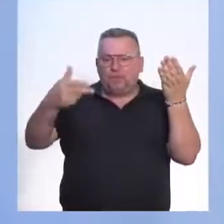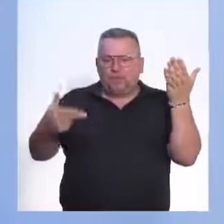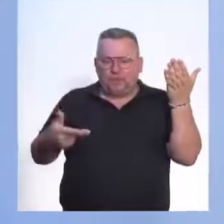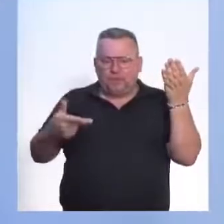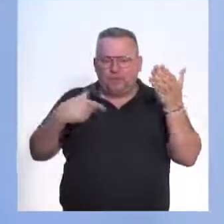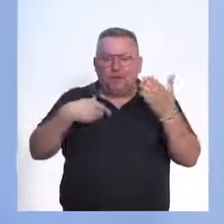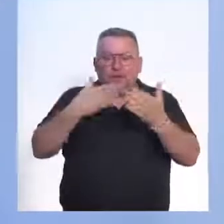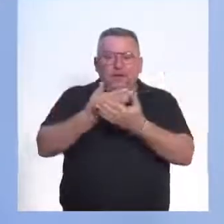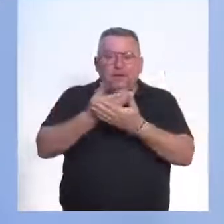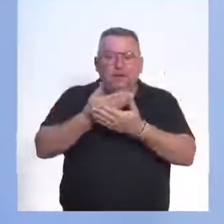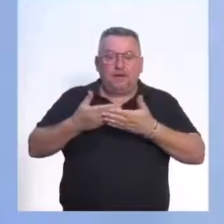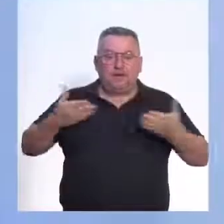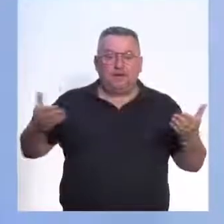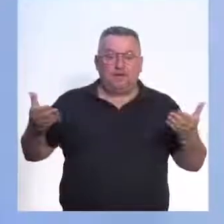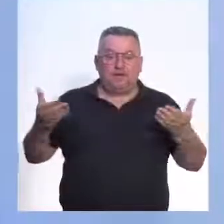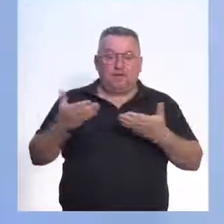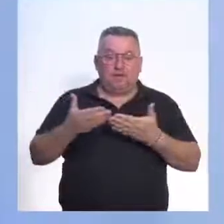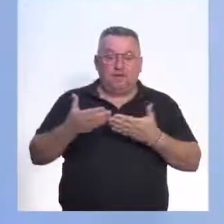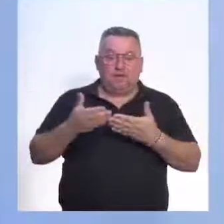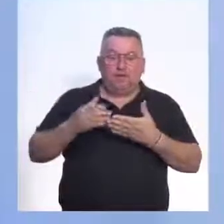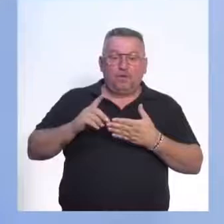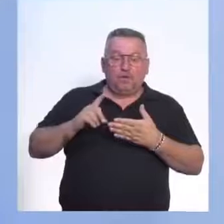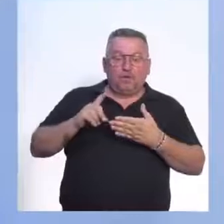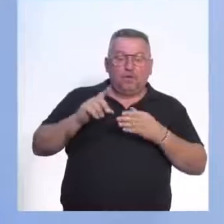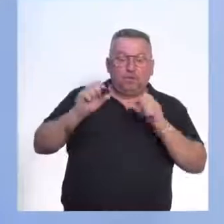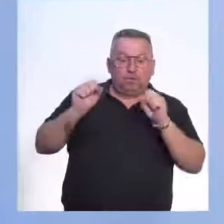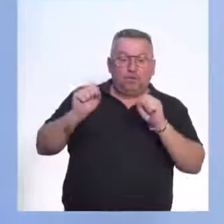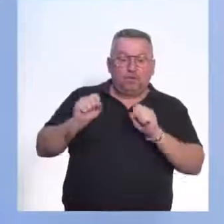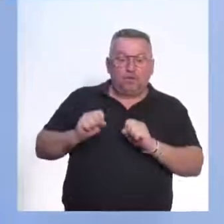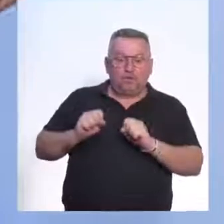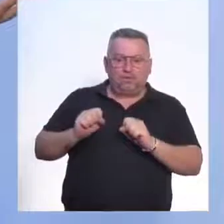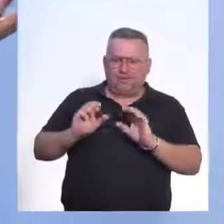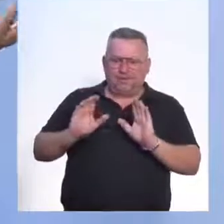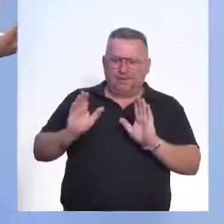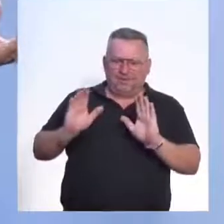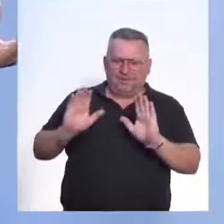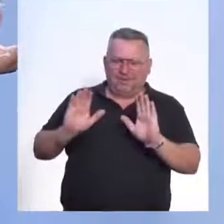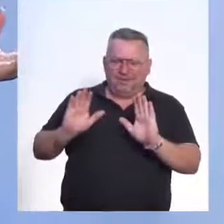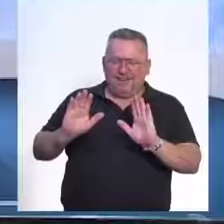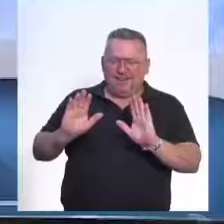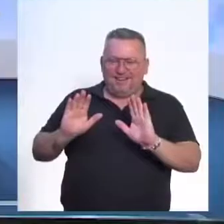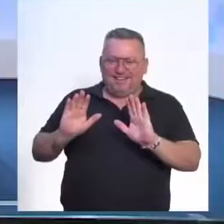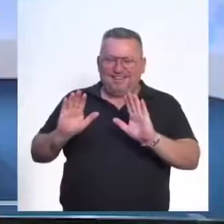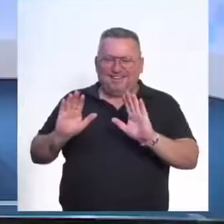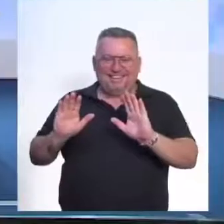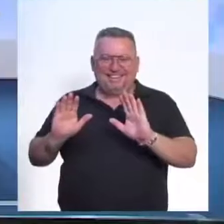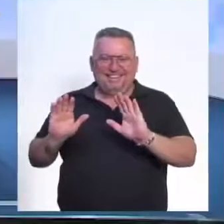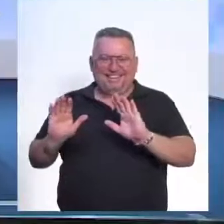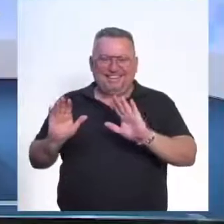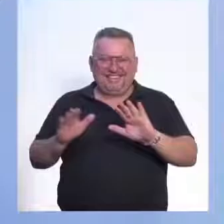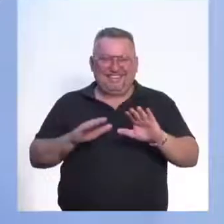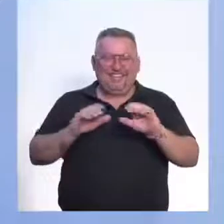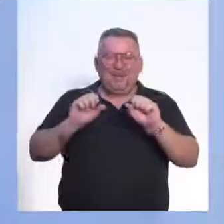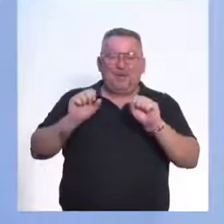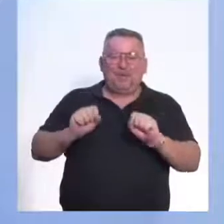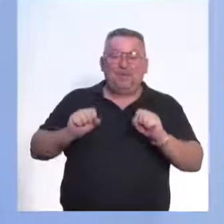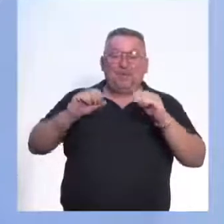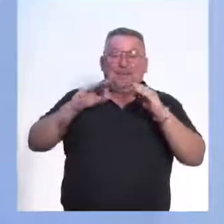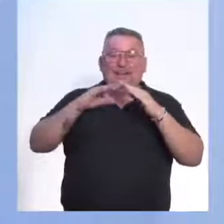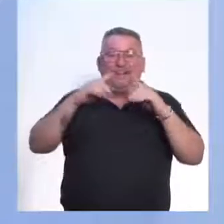Na aula de hoje, nós vamos falar sobre o poder da Idade Média. O poder da Idade Média, não, olha isso. O poder da